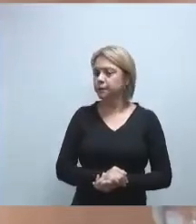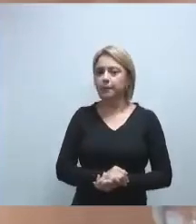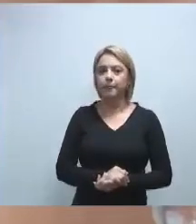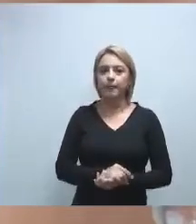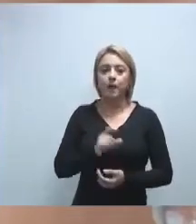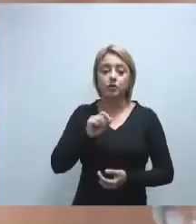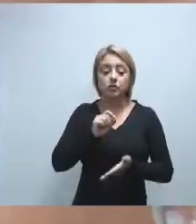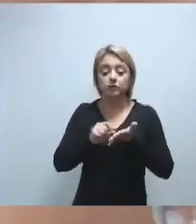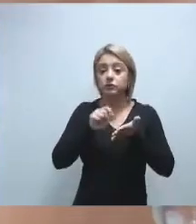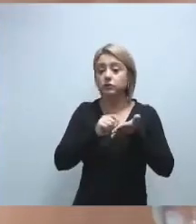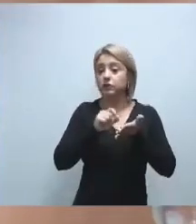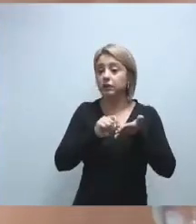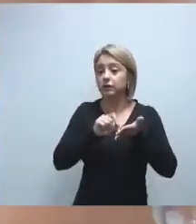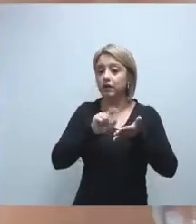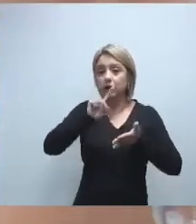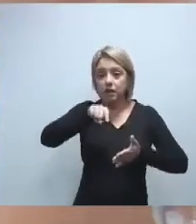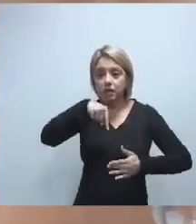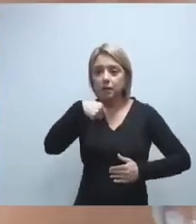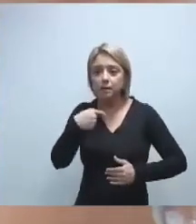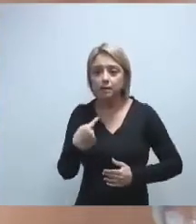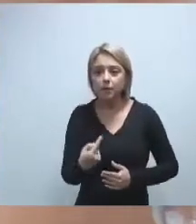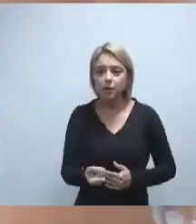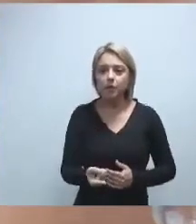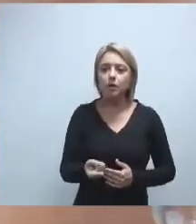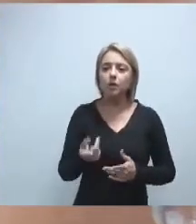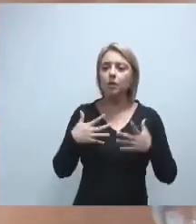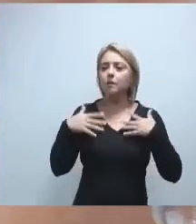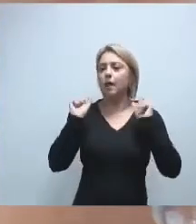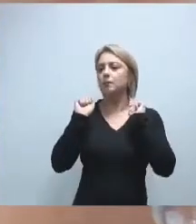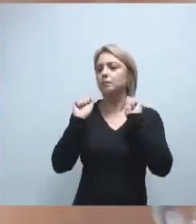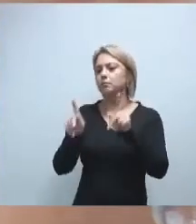eu só fui me inscrever na ordem depois que me aposentei